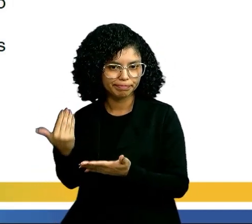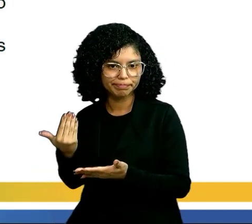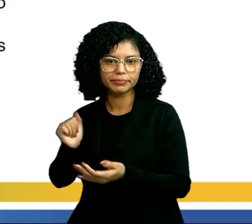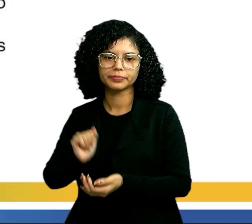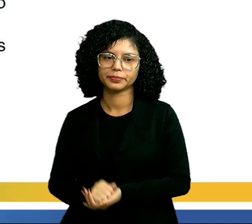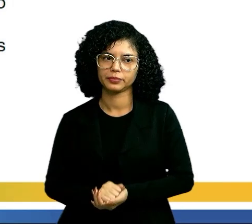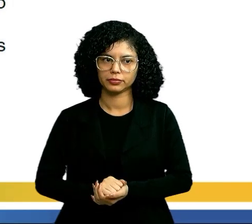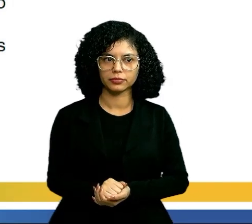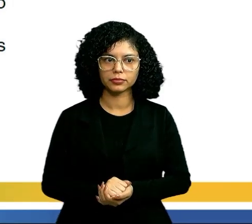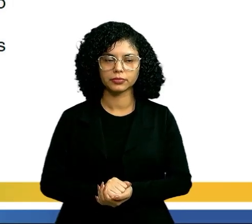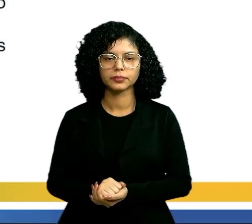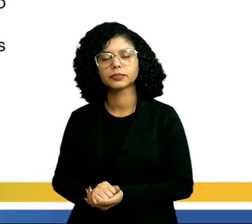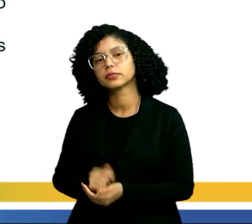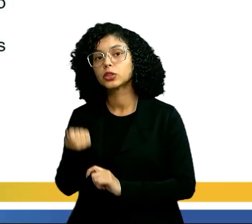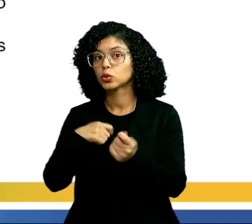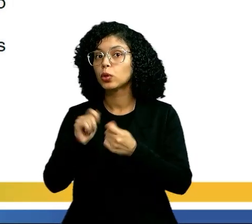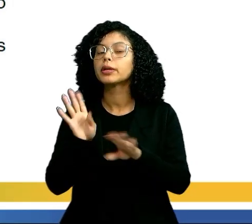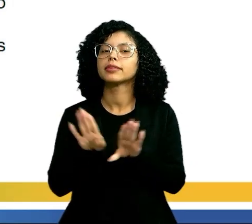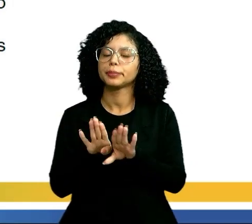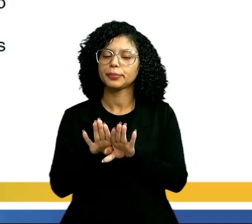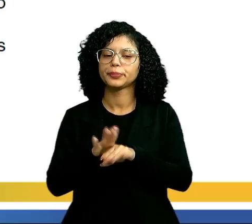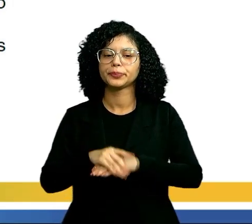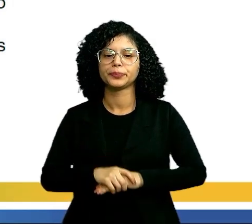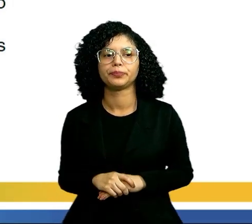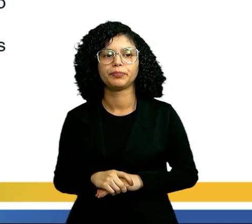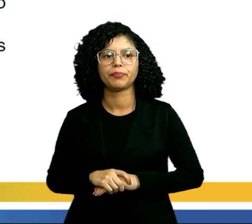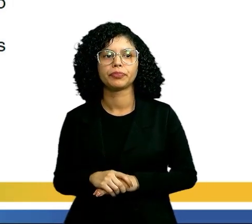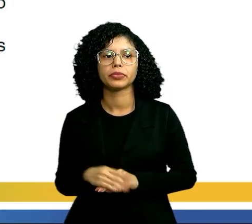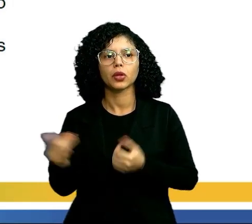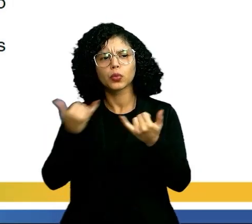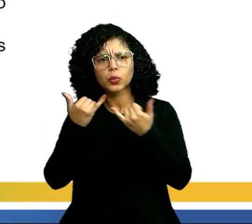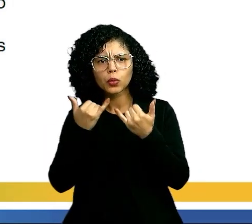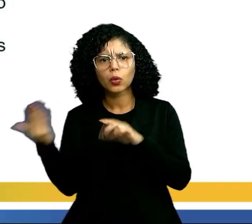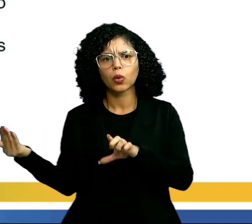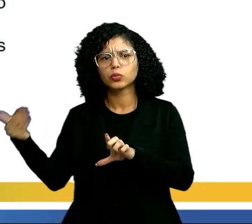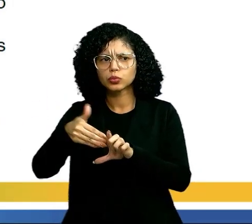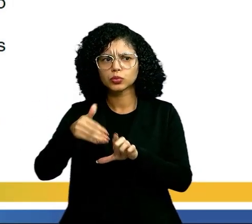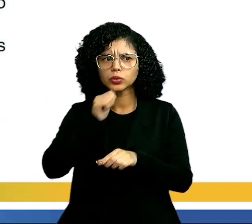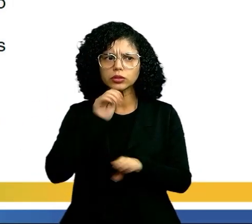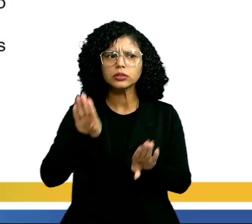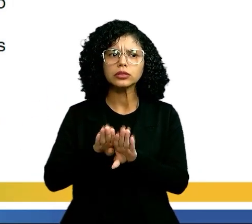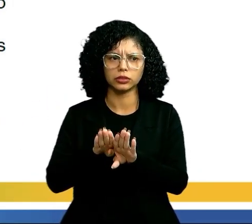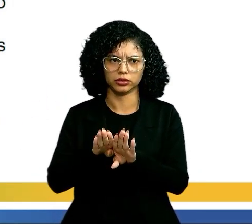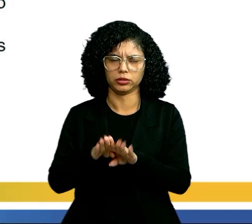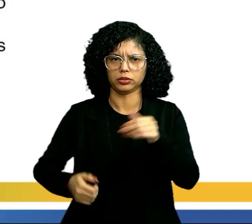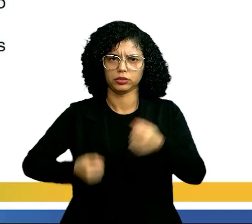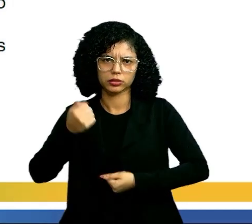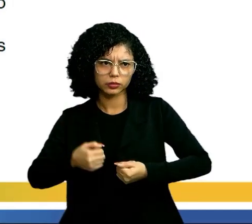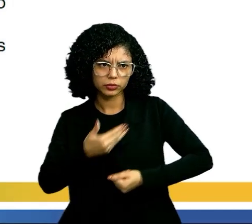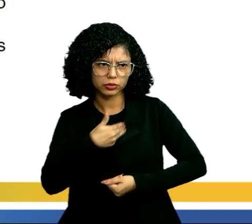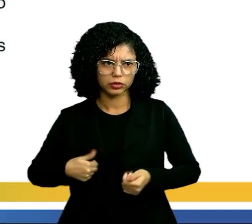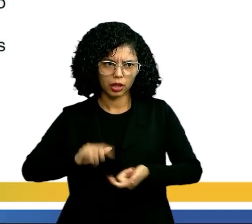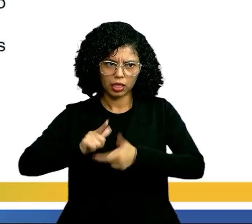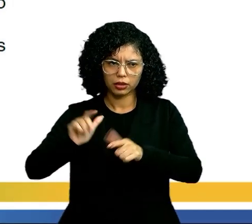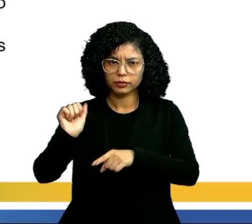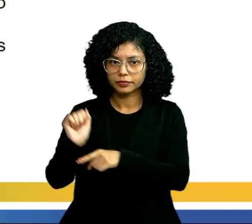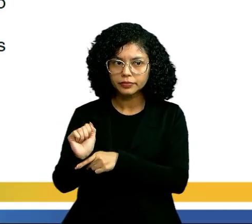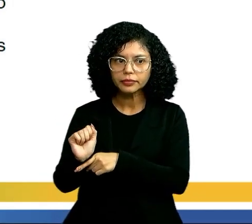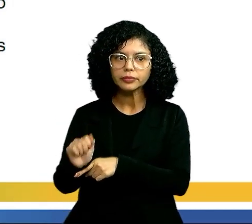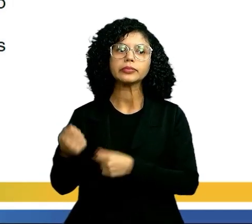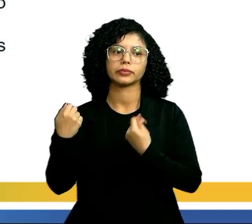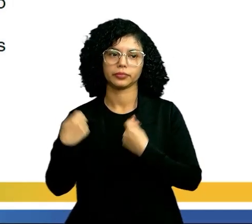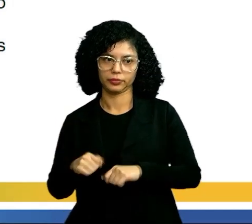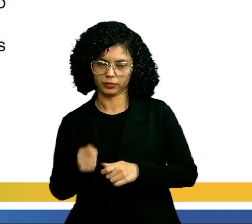vocês. E as questões econômicas também. Os programas de acesso aos serviços públicos de transporte. Letra A.